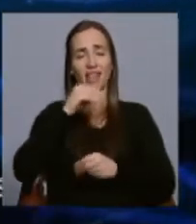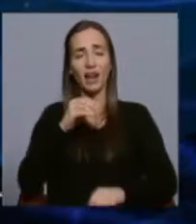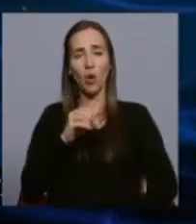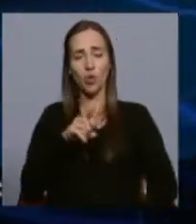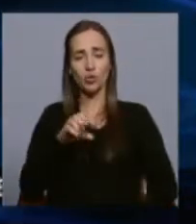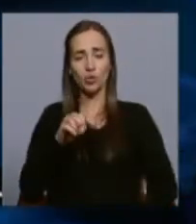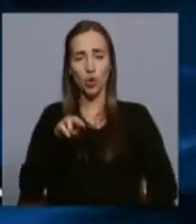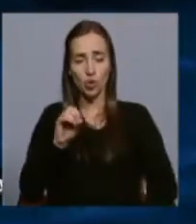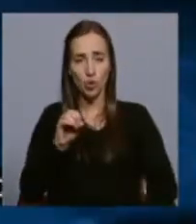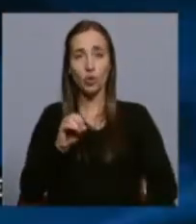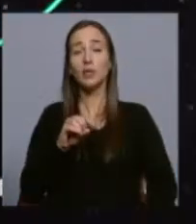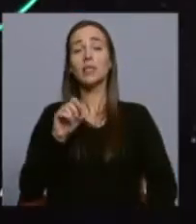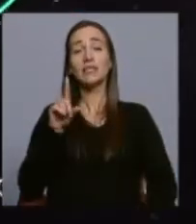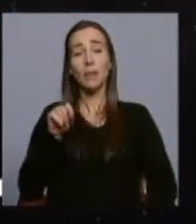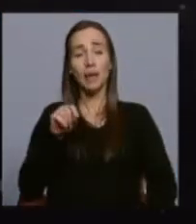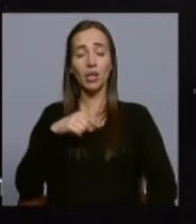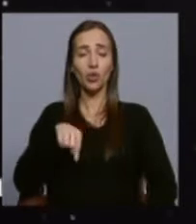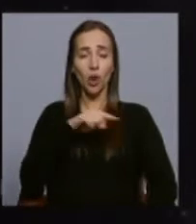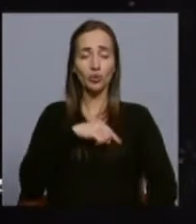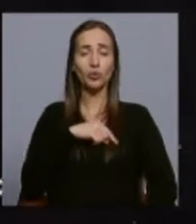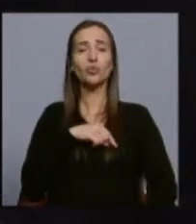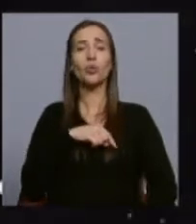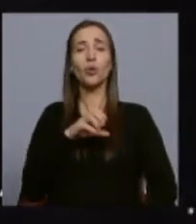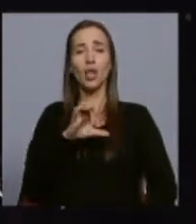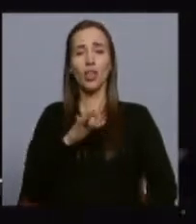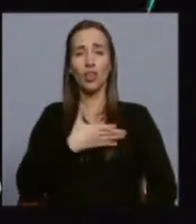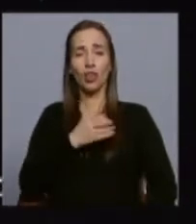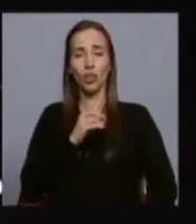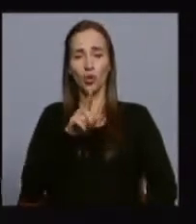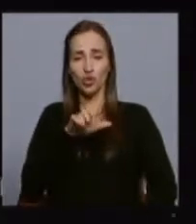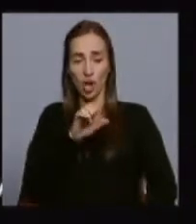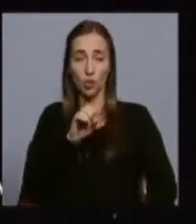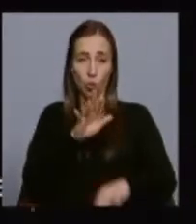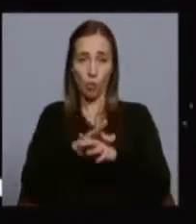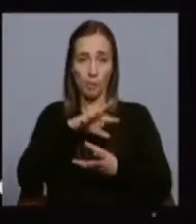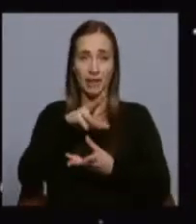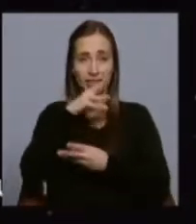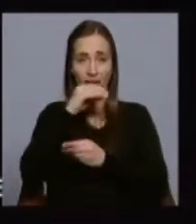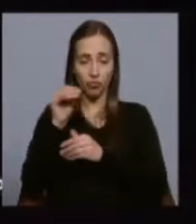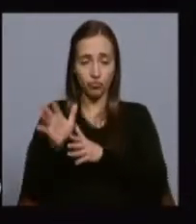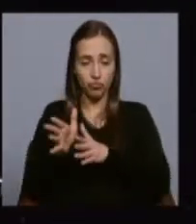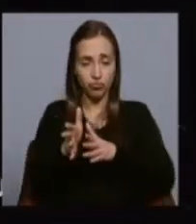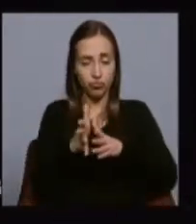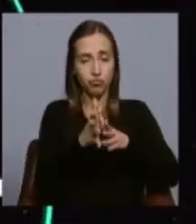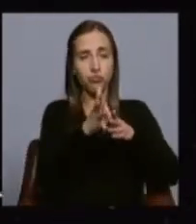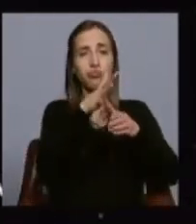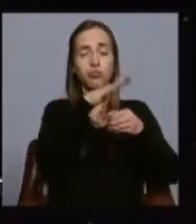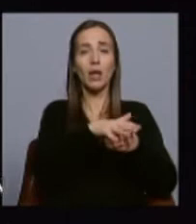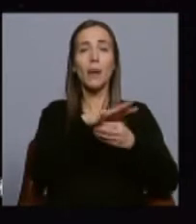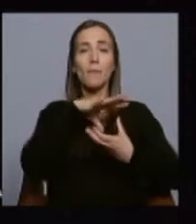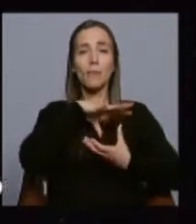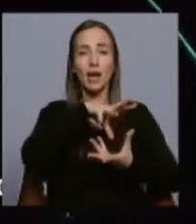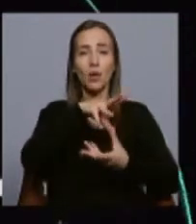hidrogênio também vêm da nossa atmosfera, e diz este estudo que isso é tudo transportado e depositado no solo lunar, e isso dá